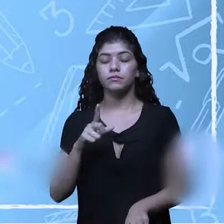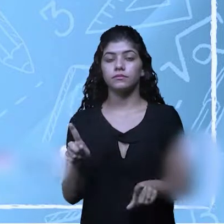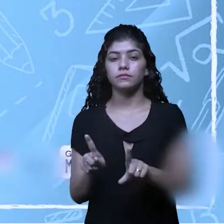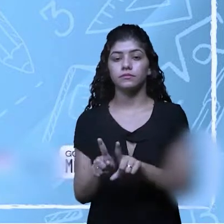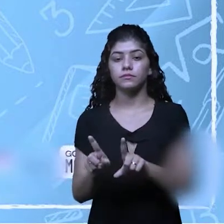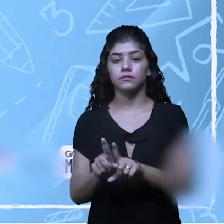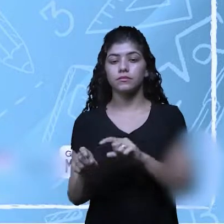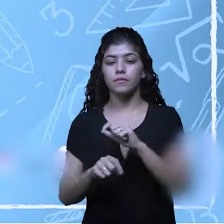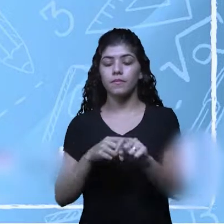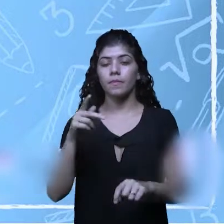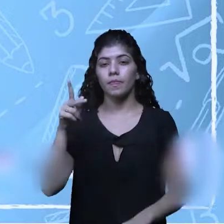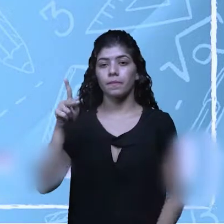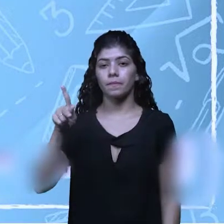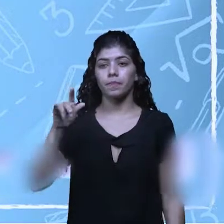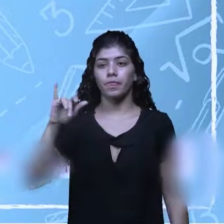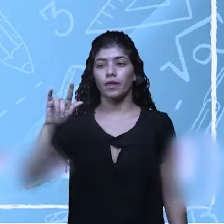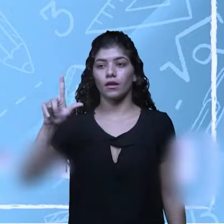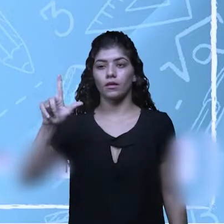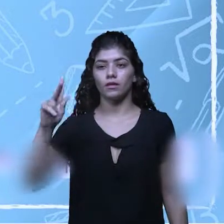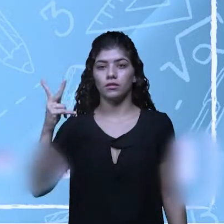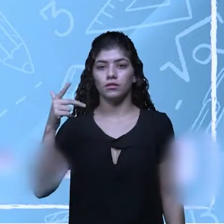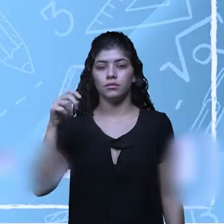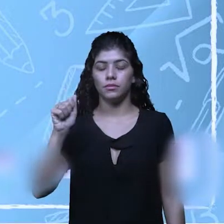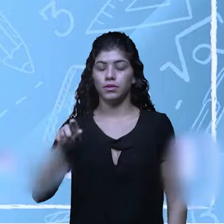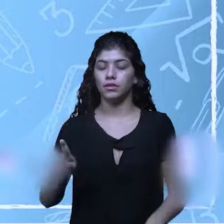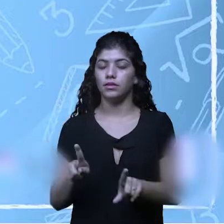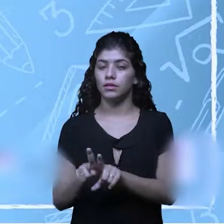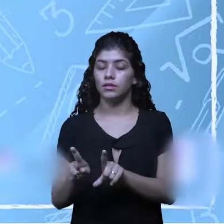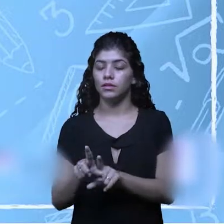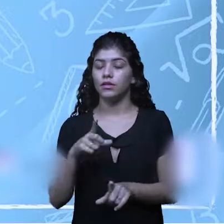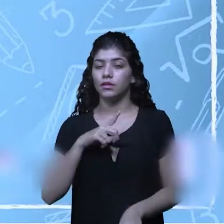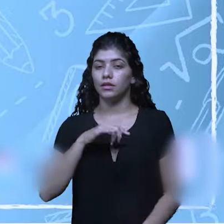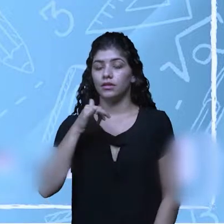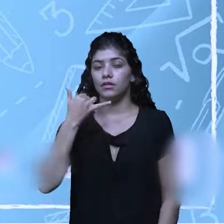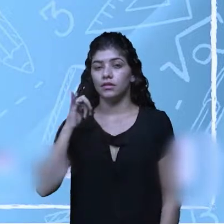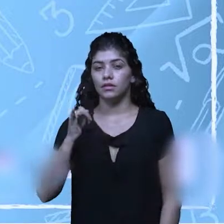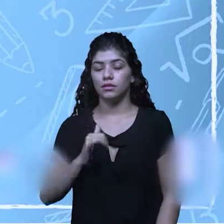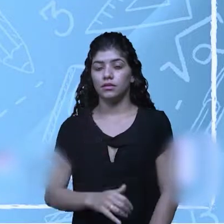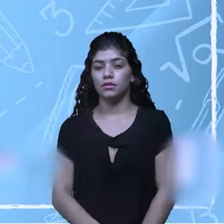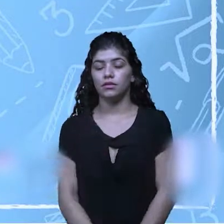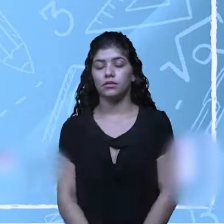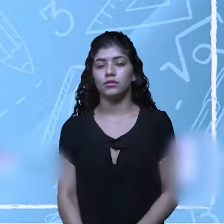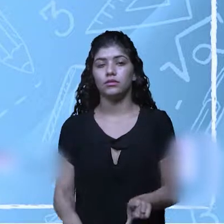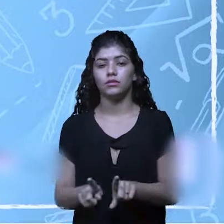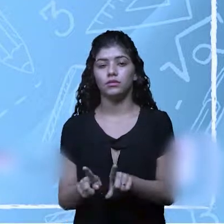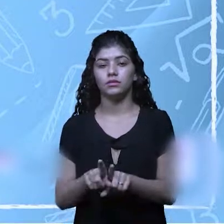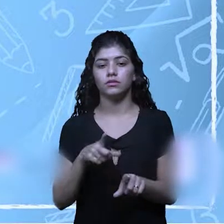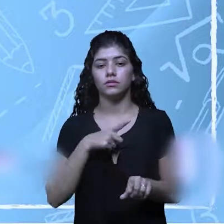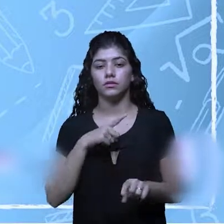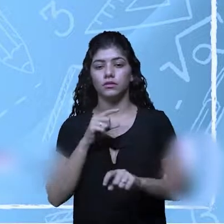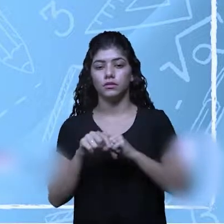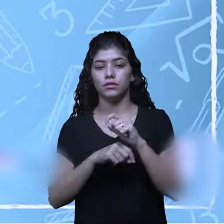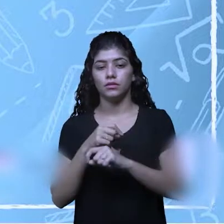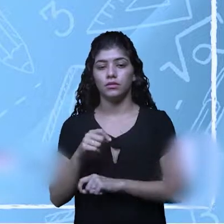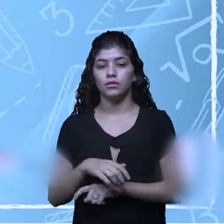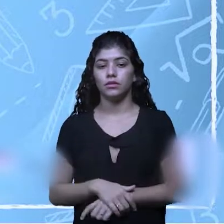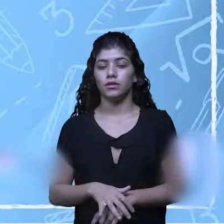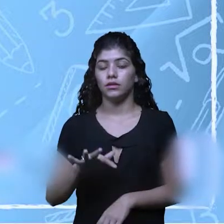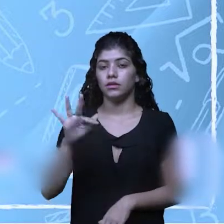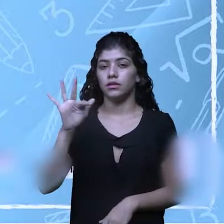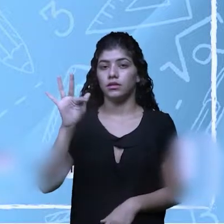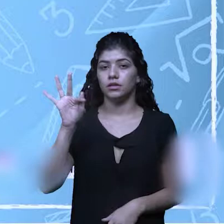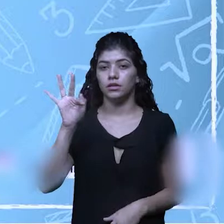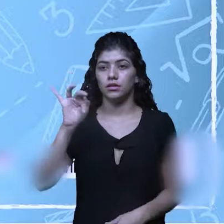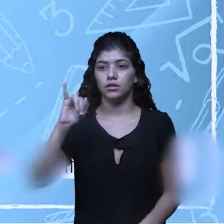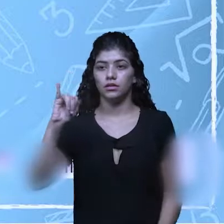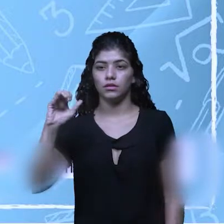A pilha, como aparece aqui, como a fonte ou a tensão. Nós temos o fio condutor, que